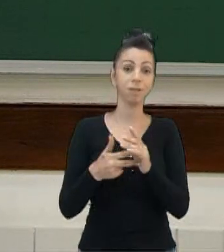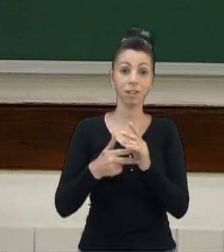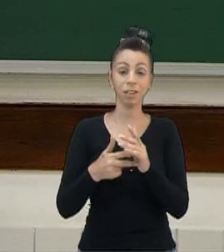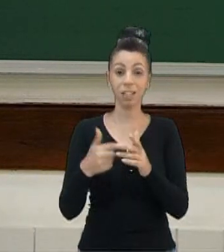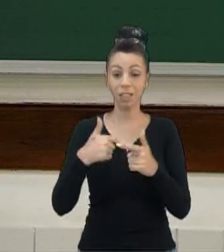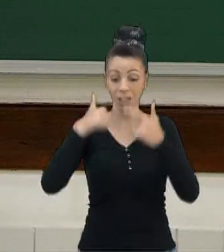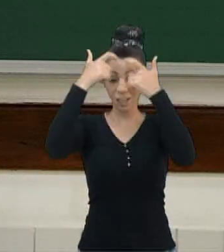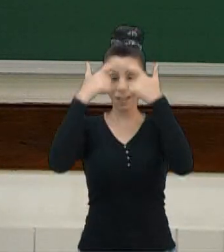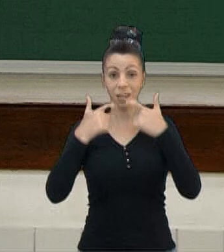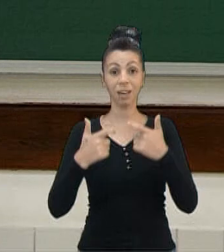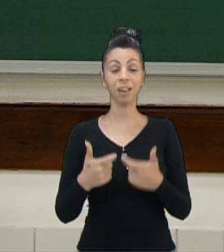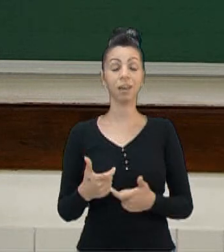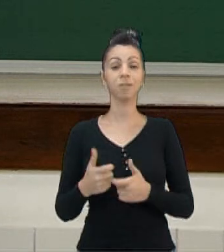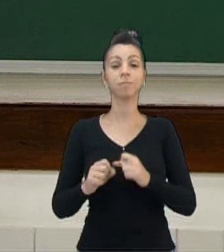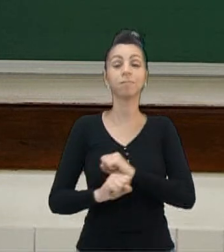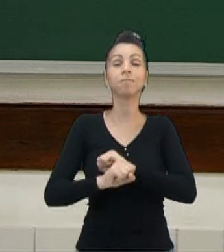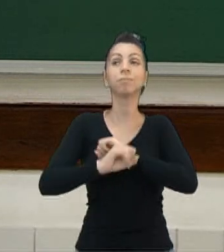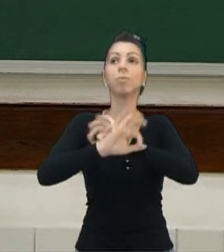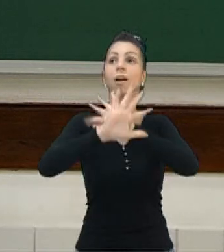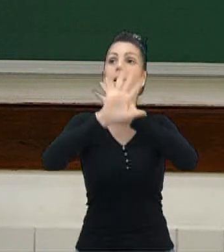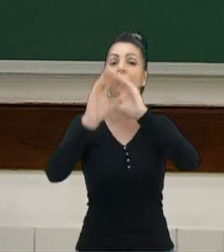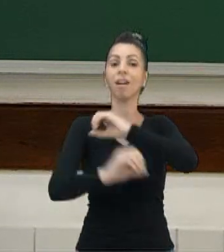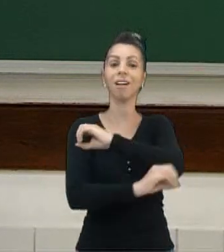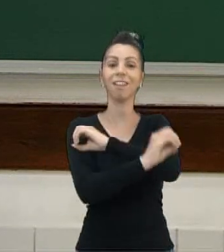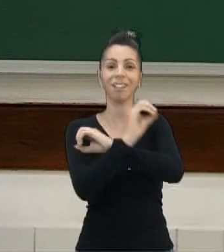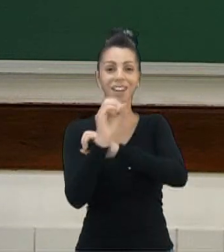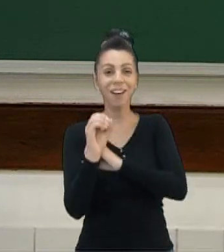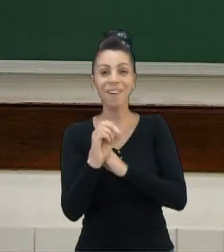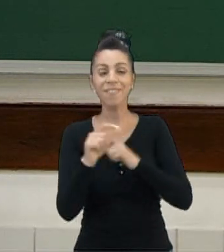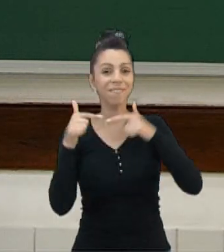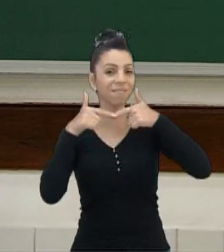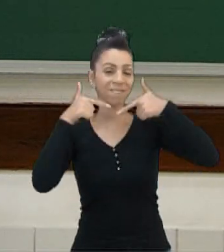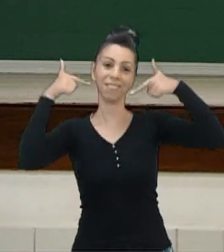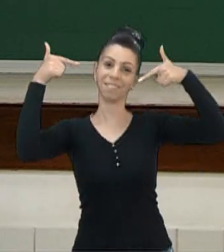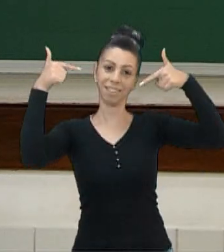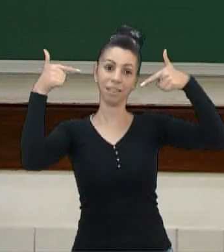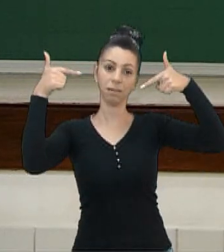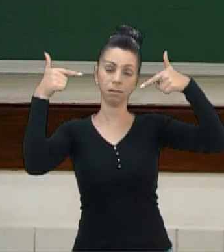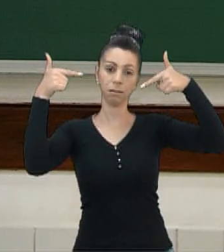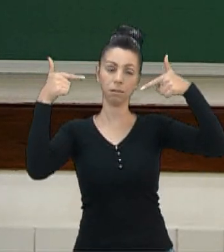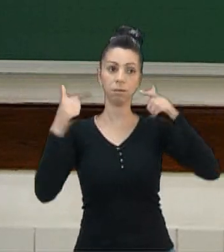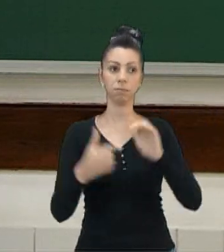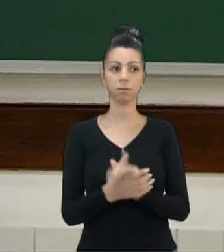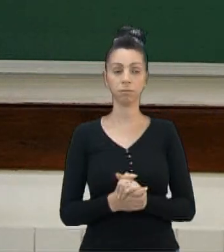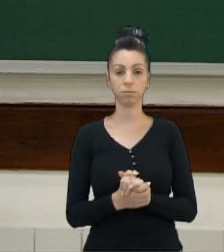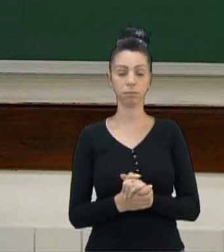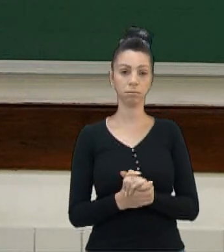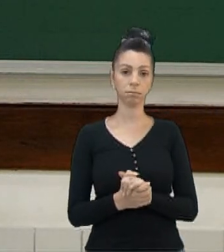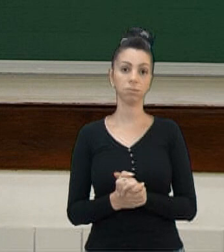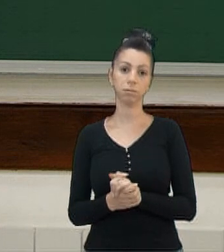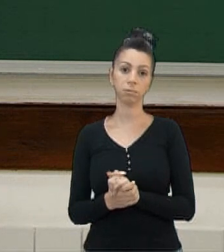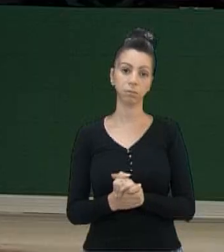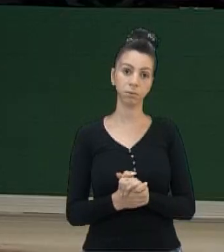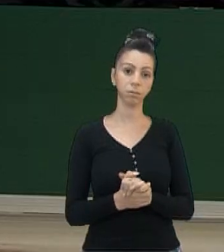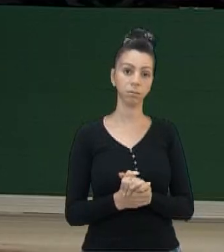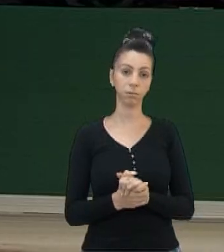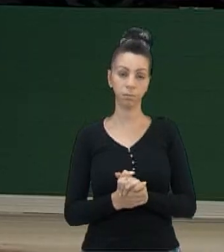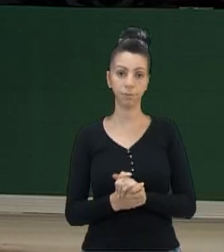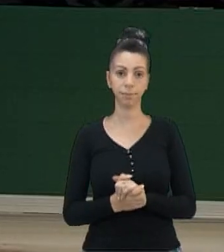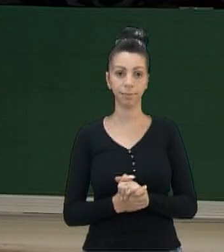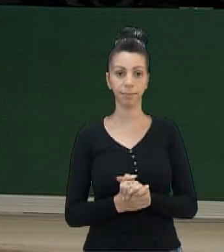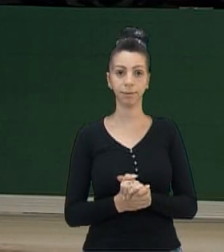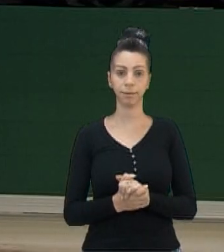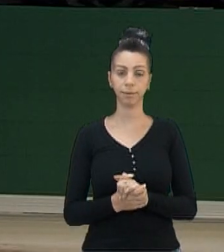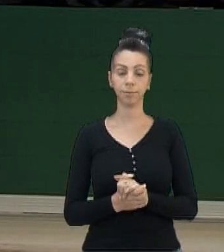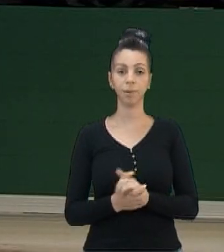tudo sorria para a gente, né? Então essa é a ideia de personificação, tá bom? Enfim, agora vamos pensar numa questão reflexiva, você